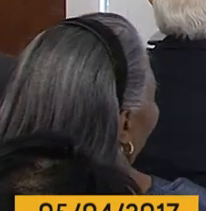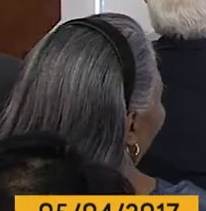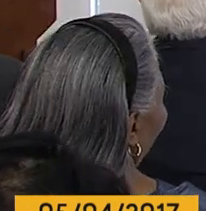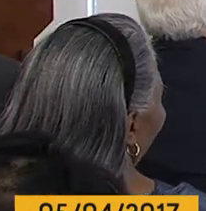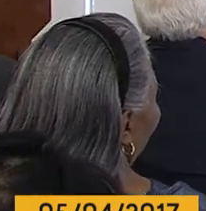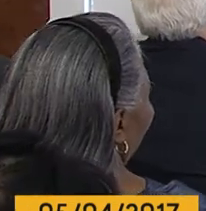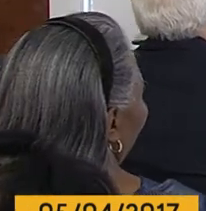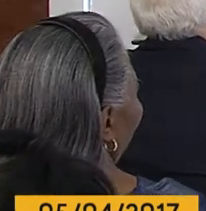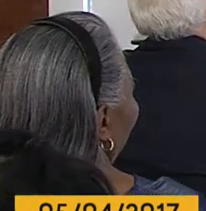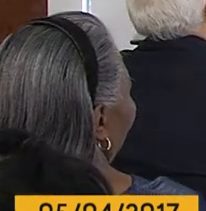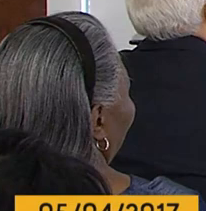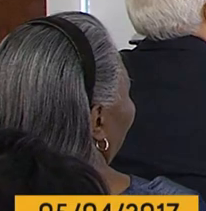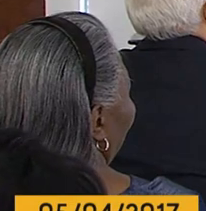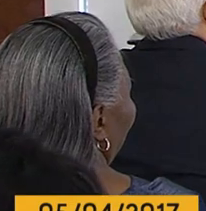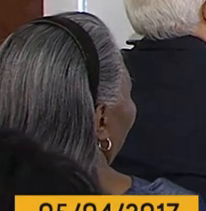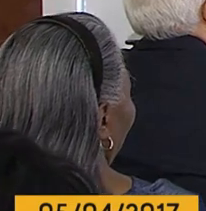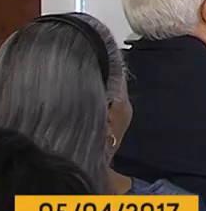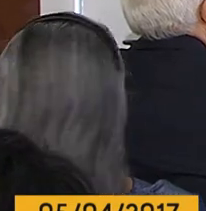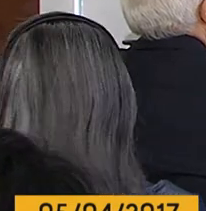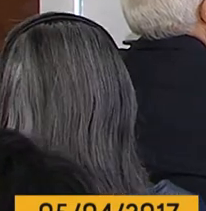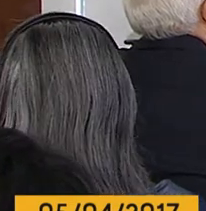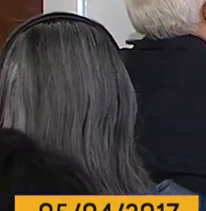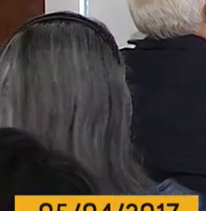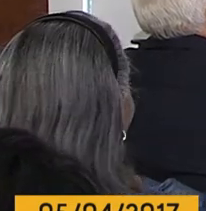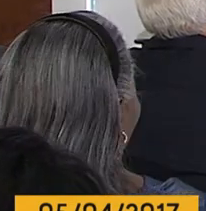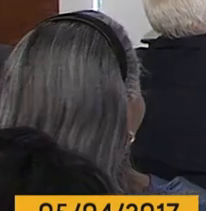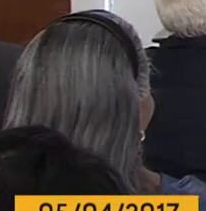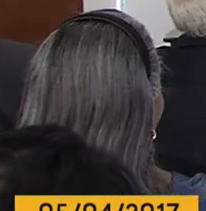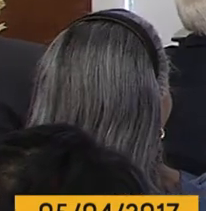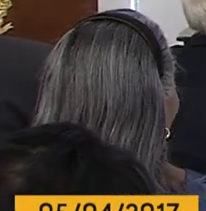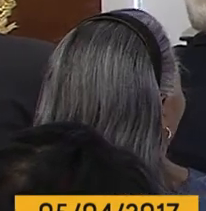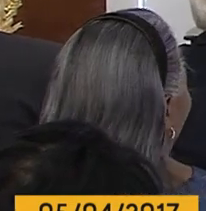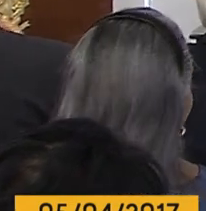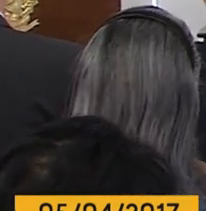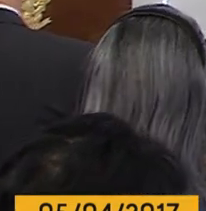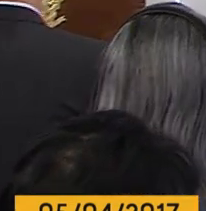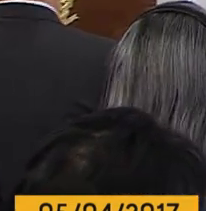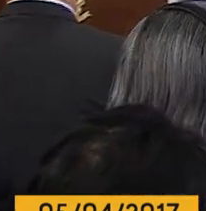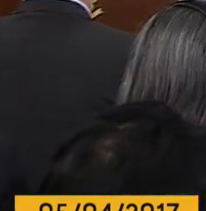senhoras e senhores com a palavra o senhor presidente da república Michel